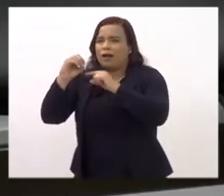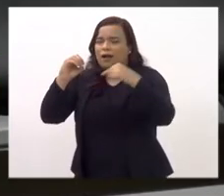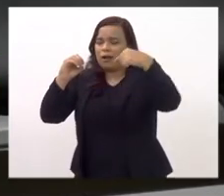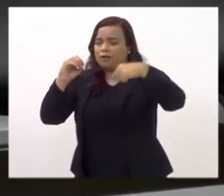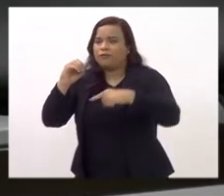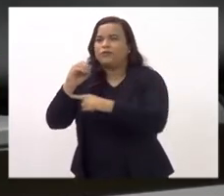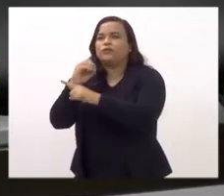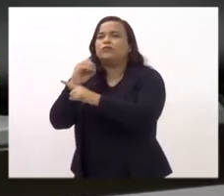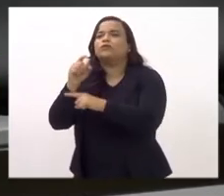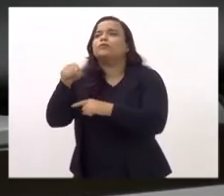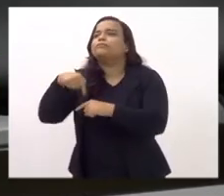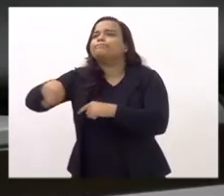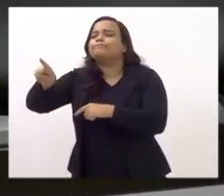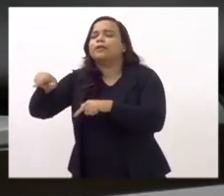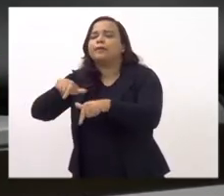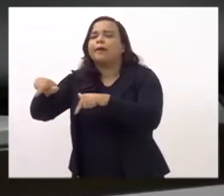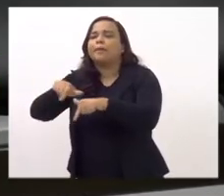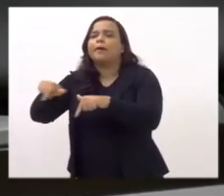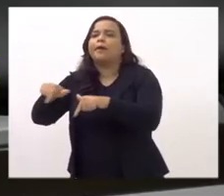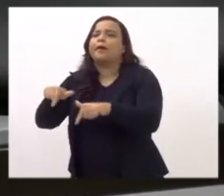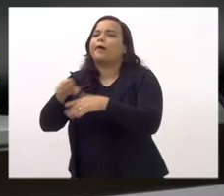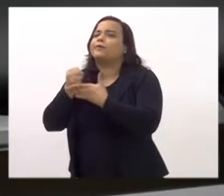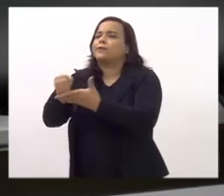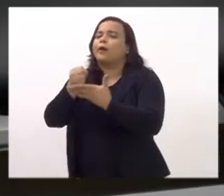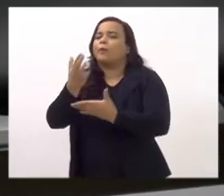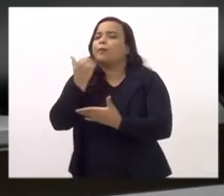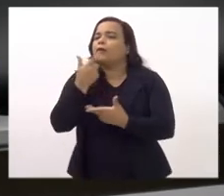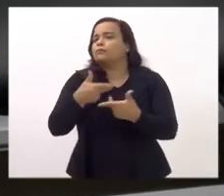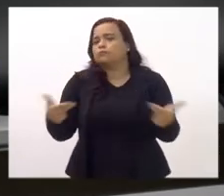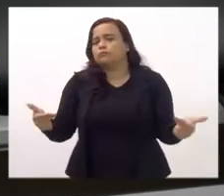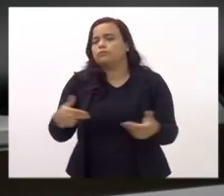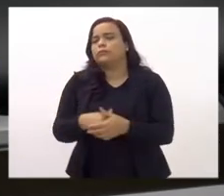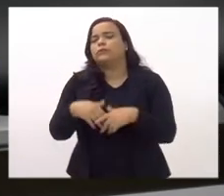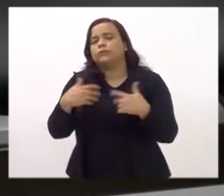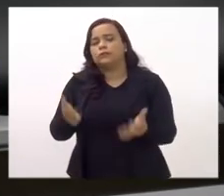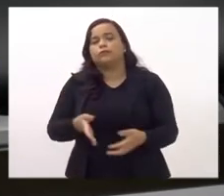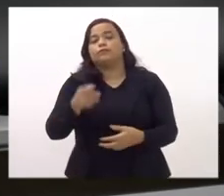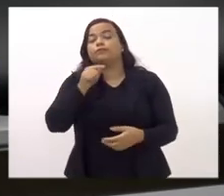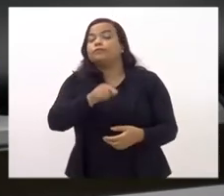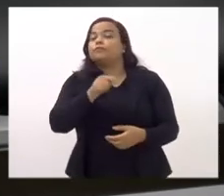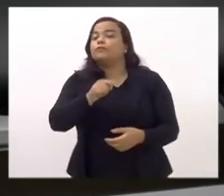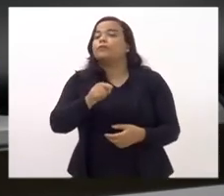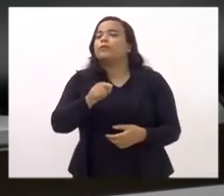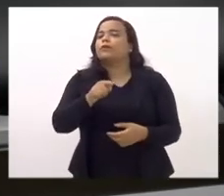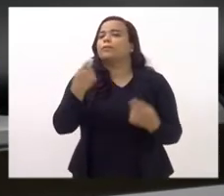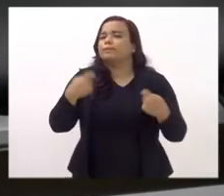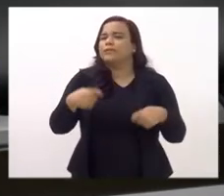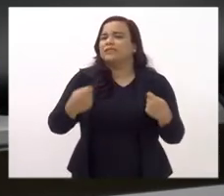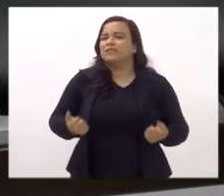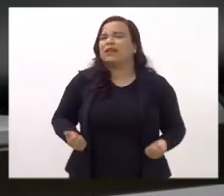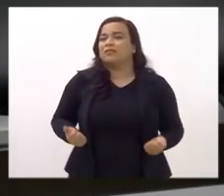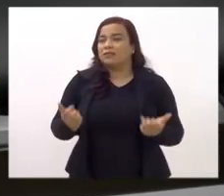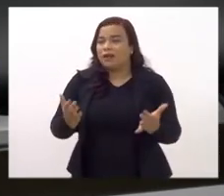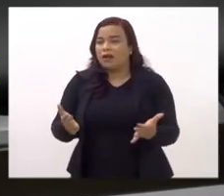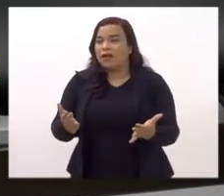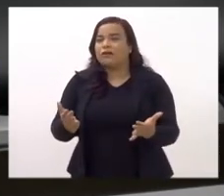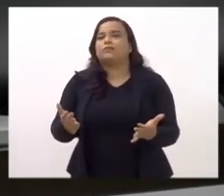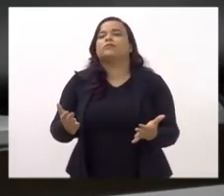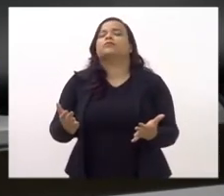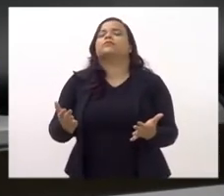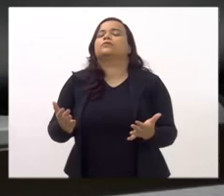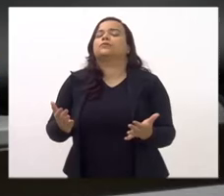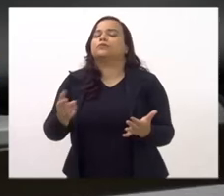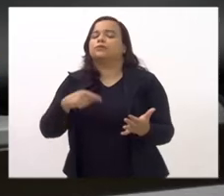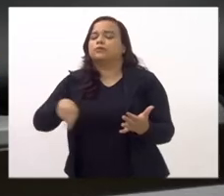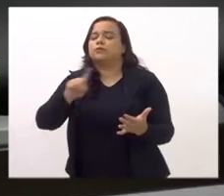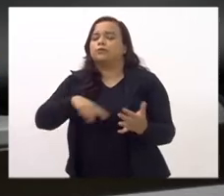E agora, mais do que nunca, a gente deve garantir que esses estudantes voltem para a escola e também garantir que esses estudantes tenham condições de permanecer na